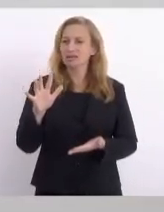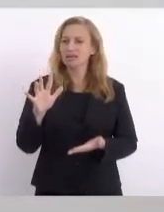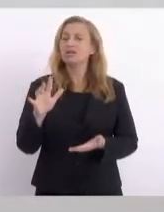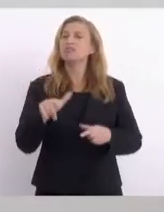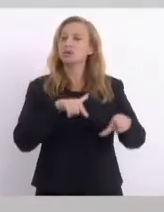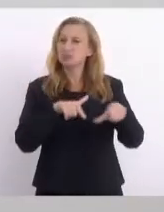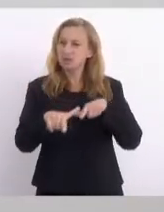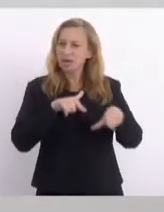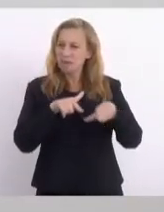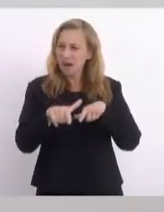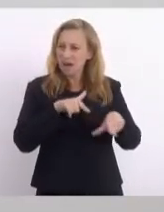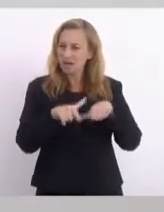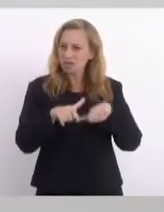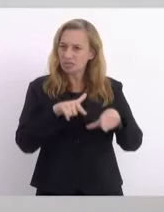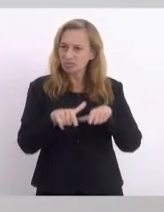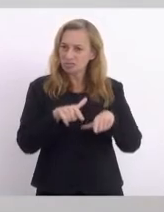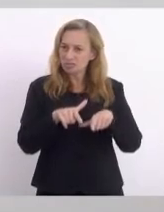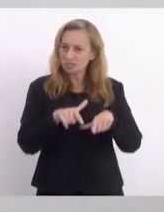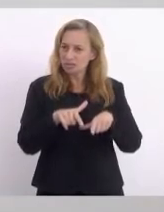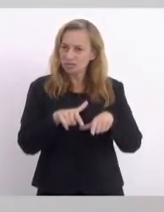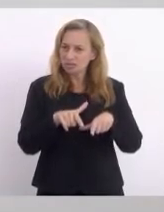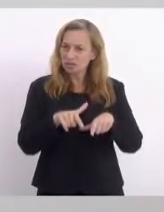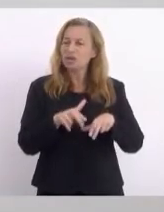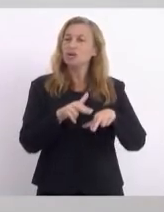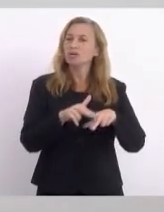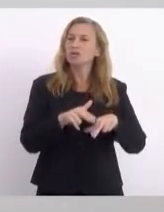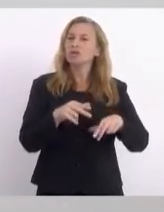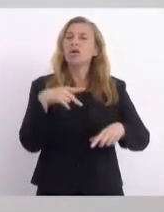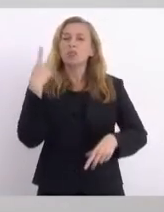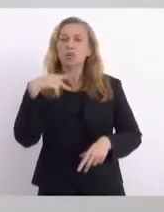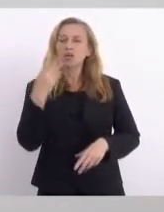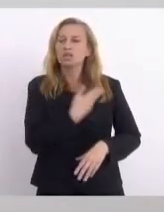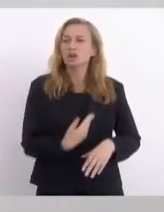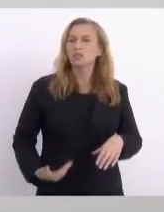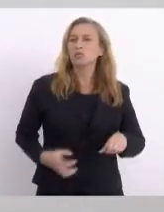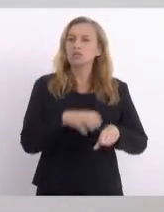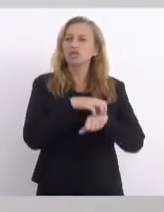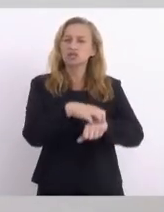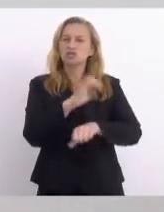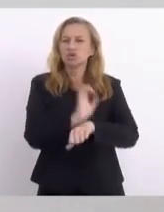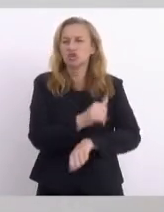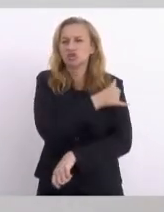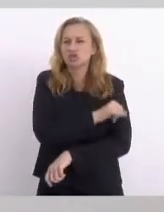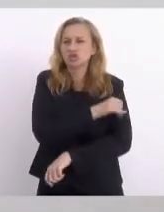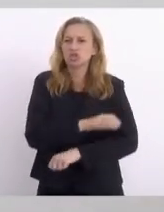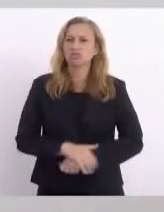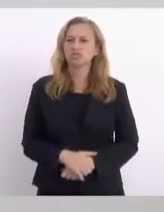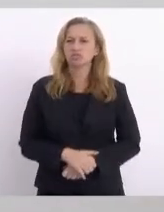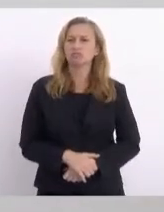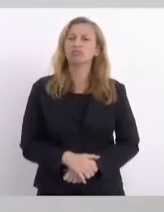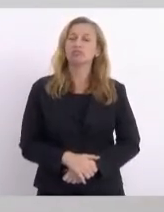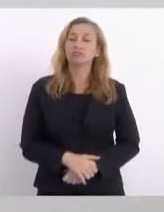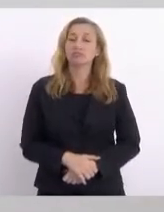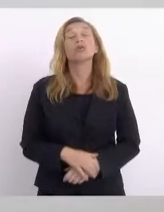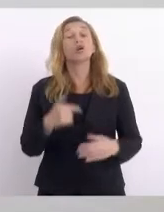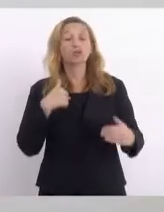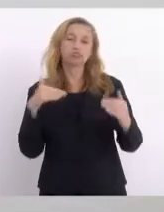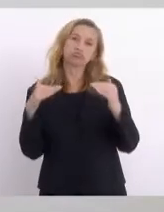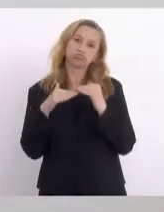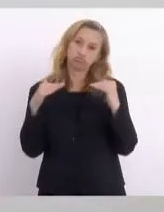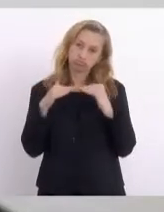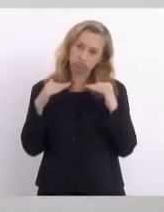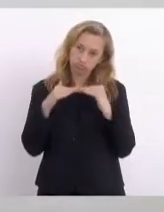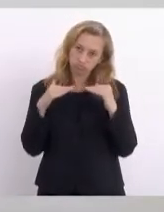desserviço prestado a eles por esta política pública de transporte do estado do Rio de Janeiro. Então, de maneira que eu concordo